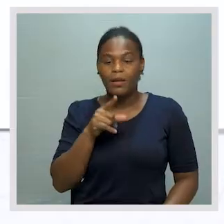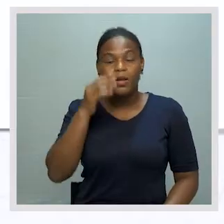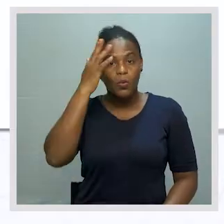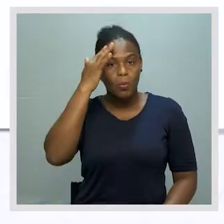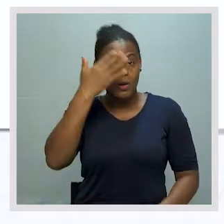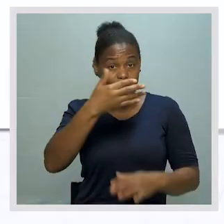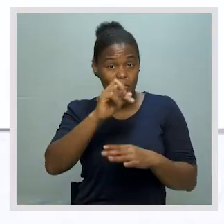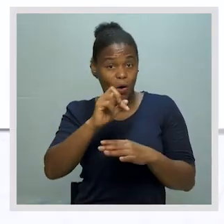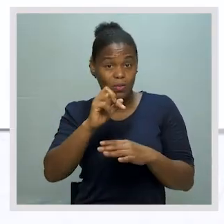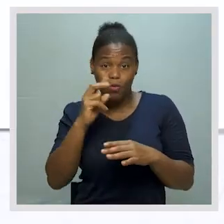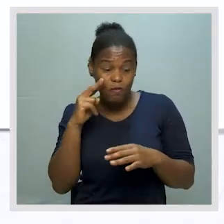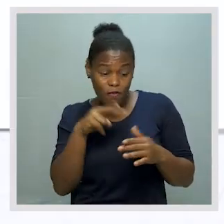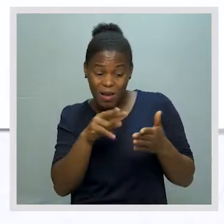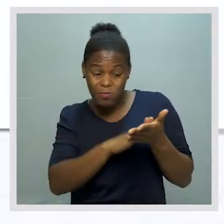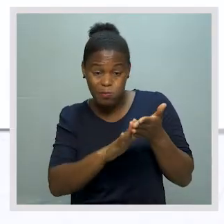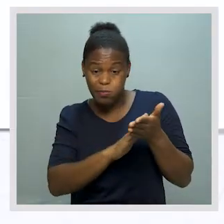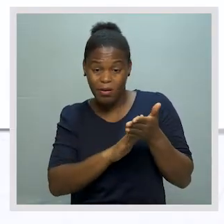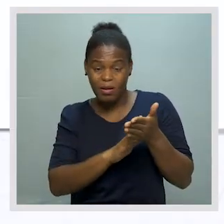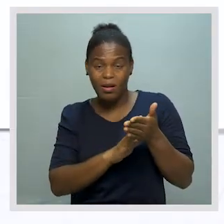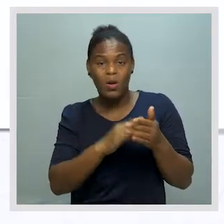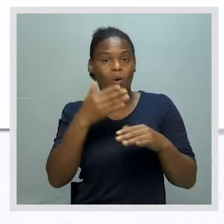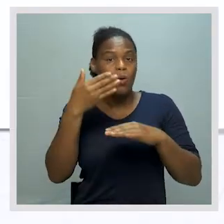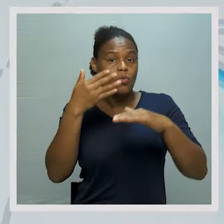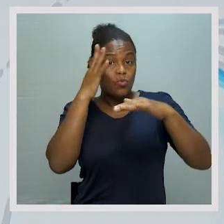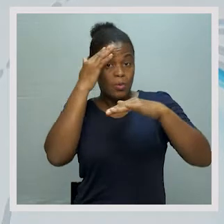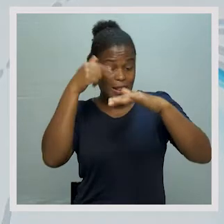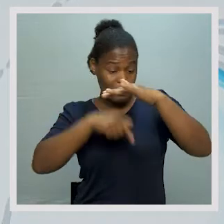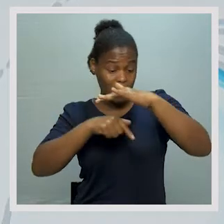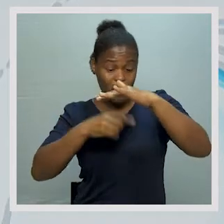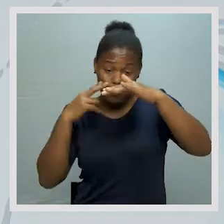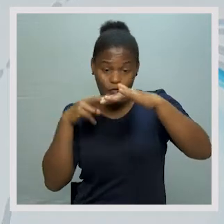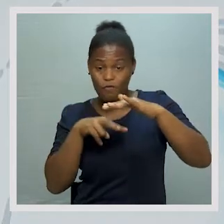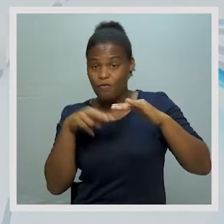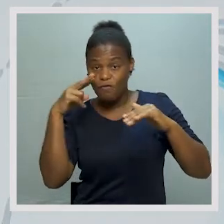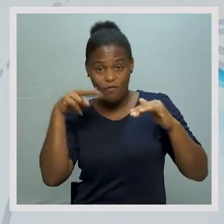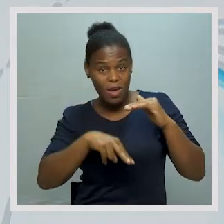número 18, repare, está subentendido o denominador 1.